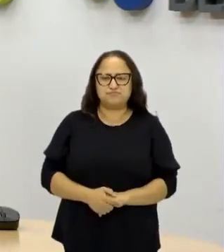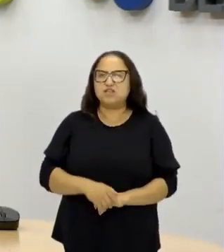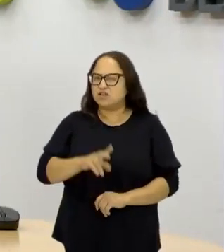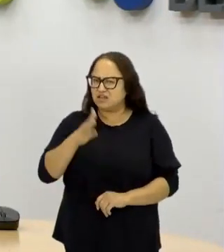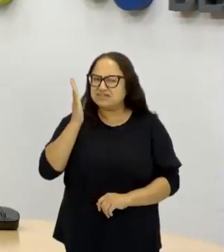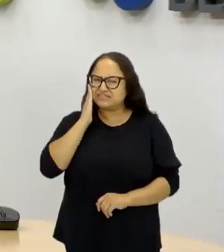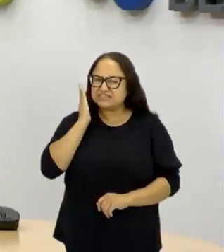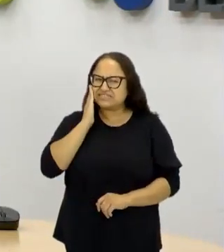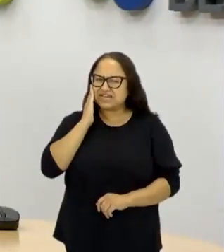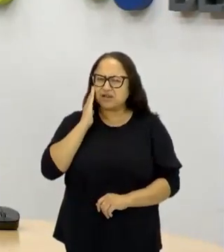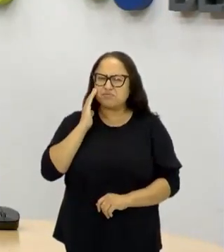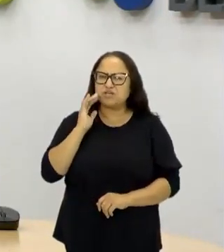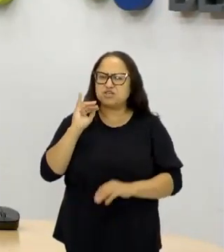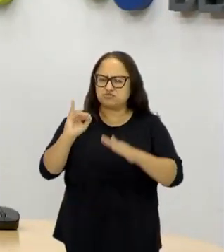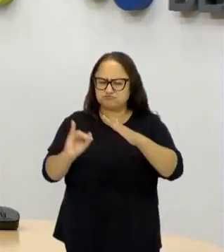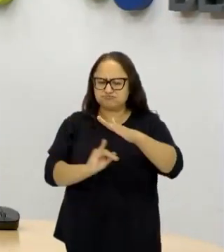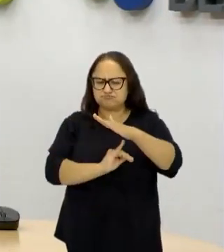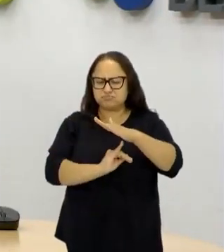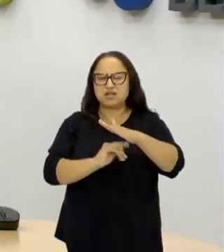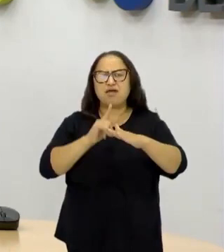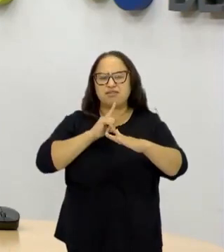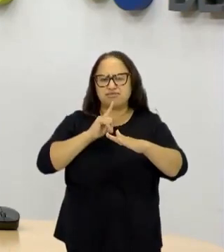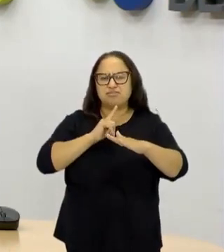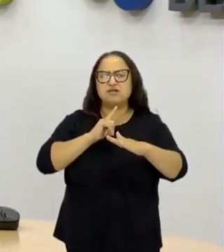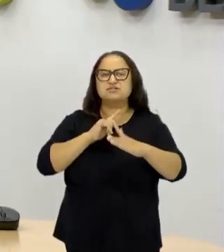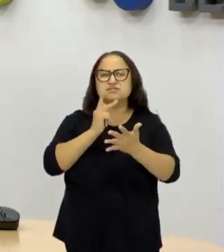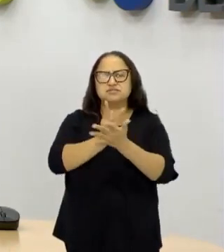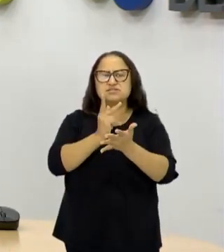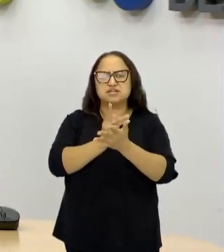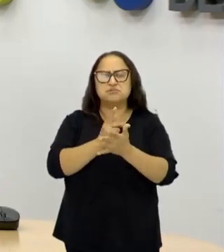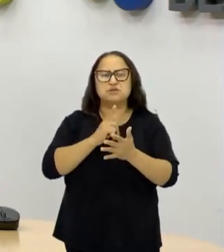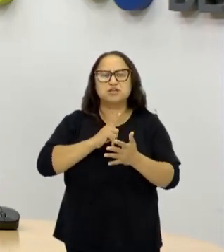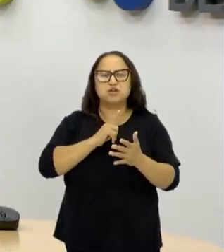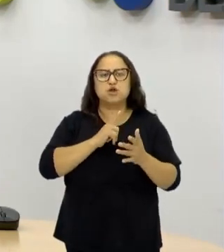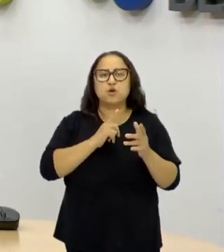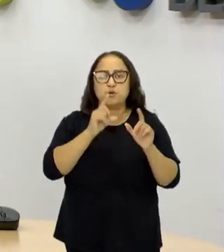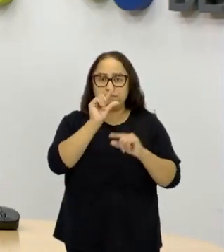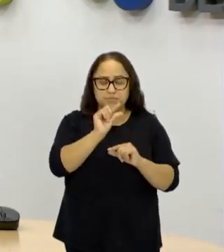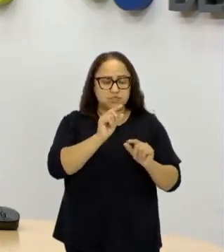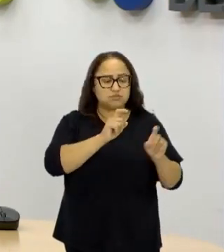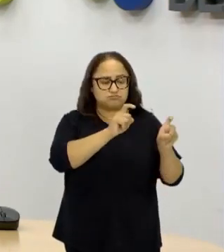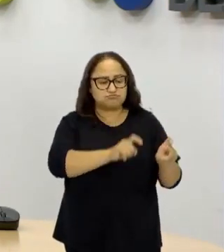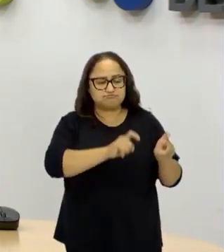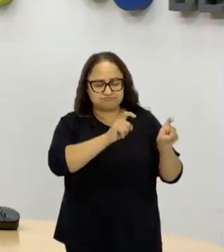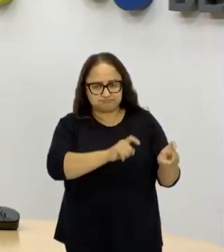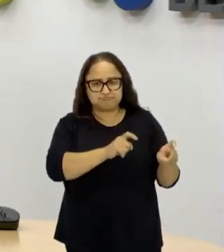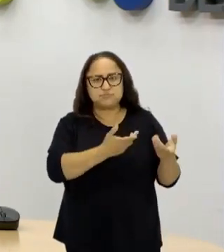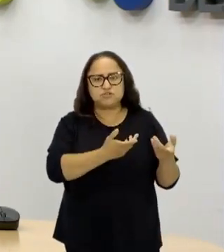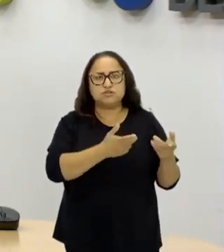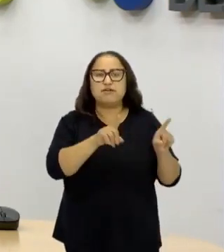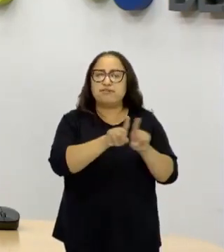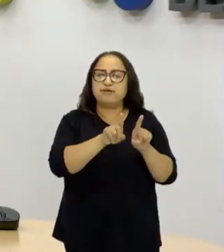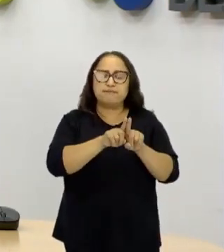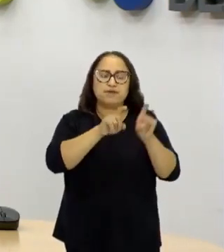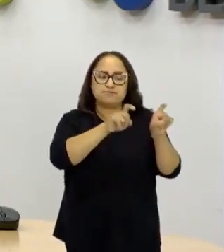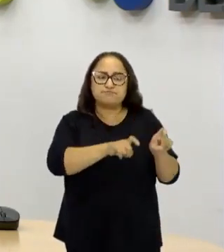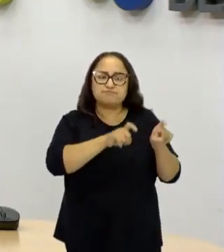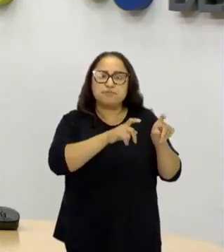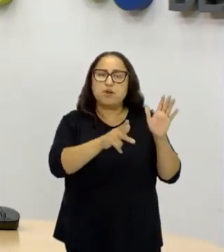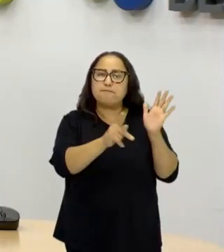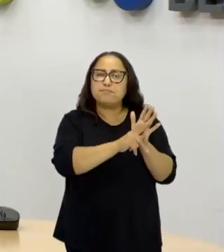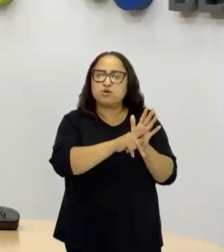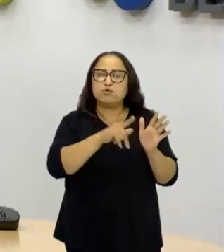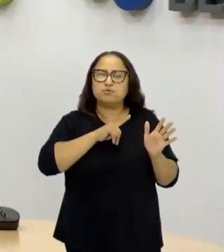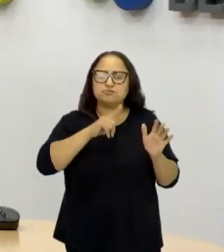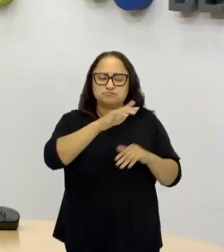nosso mercado interno ele é muito abastecido aí pelos pequenos agricultores, né? Os pequenos fazendeiros aí que estão